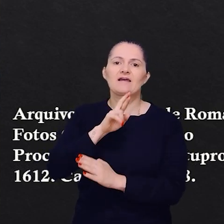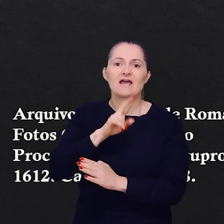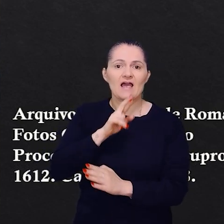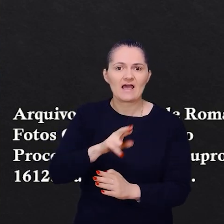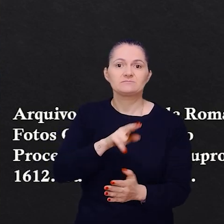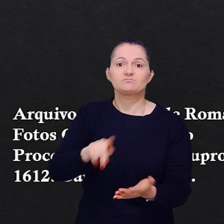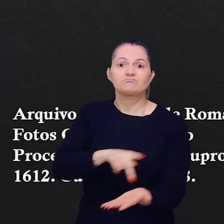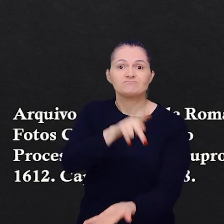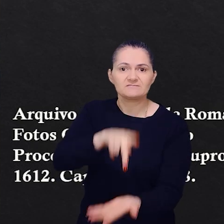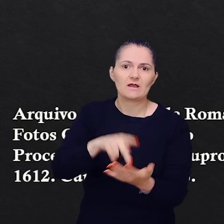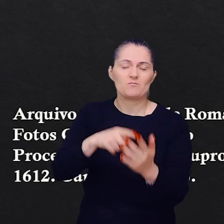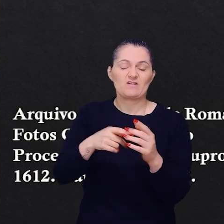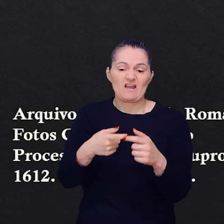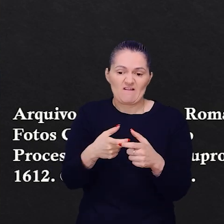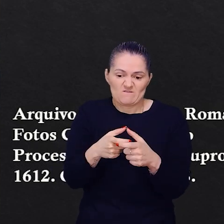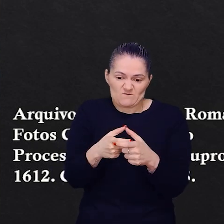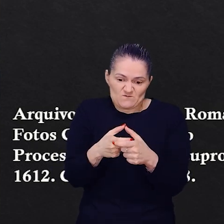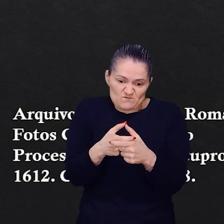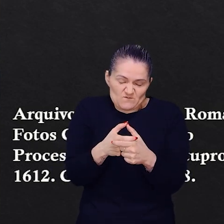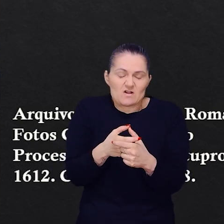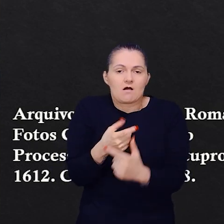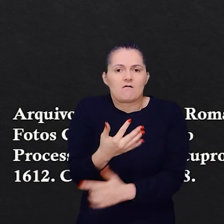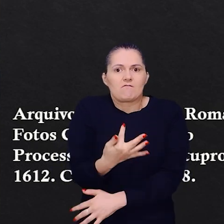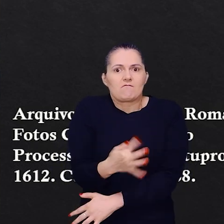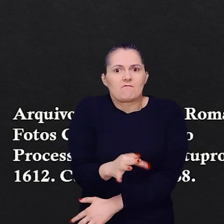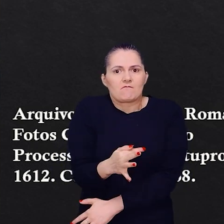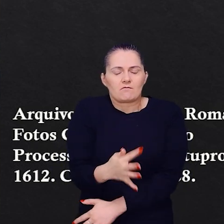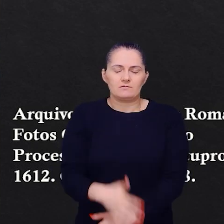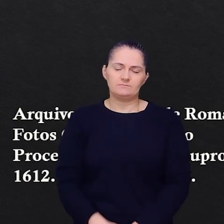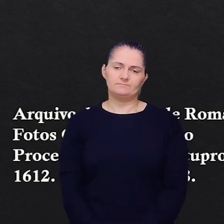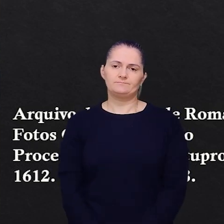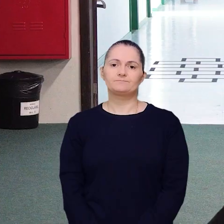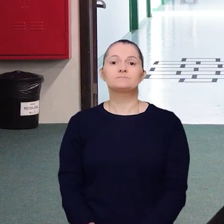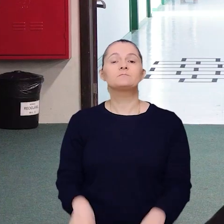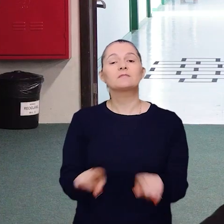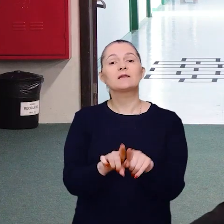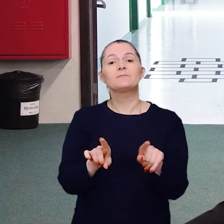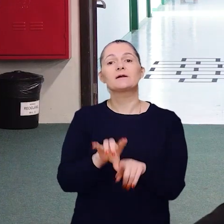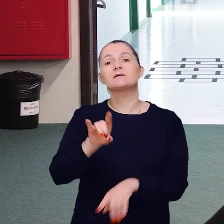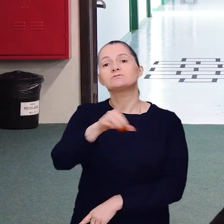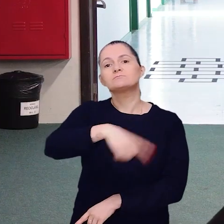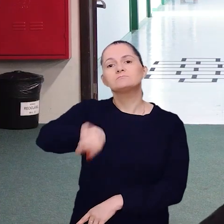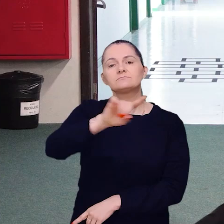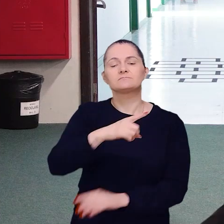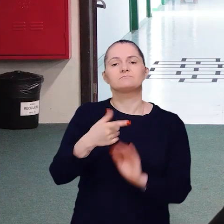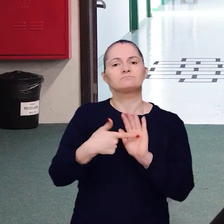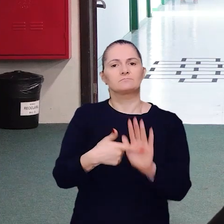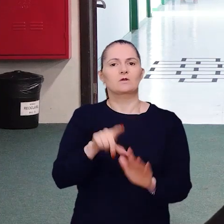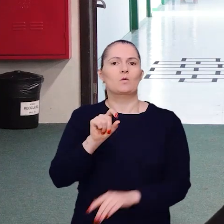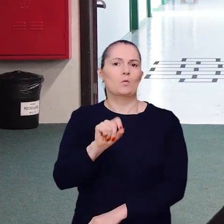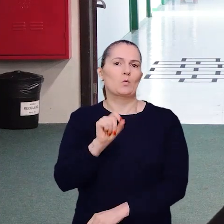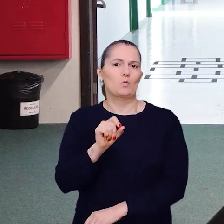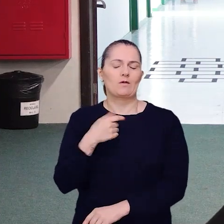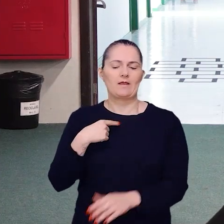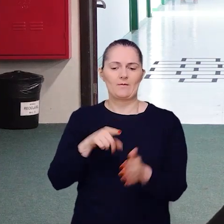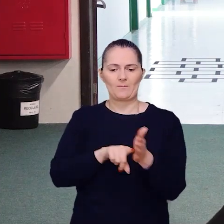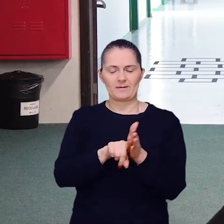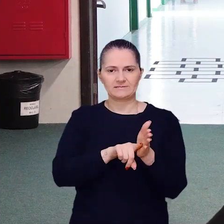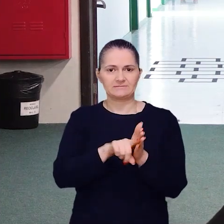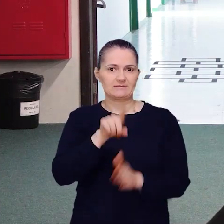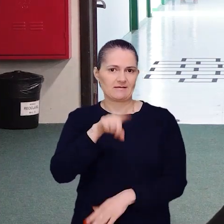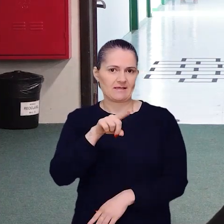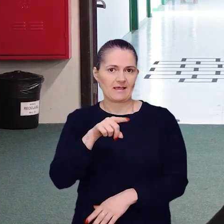torniquete até arrancar a verdade do interrogado. Aqui também, só para mostrar para vocês um pouco do que